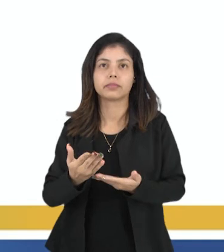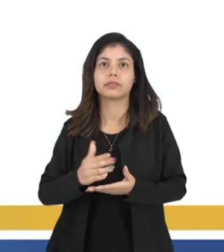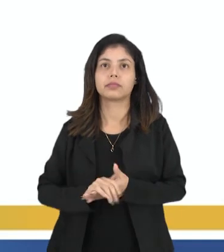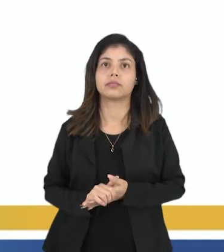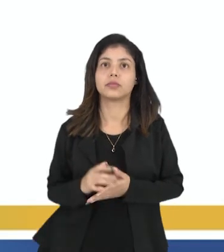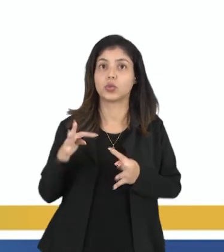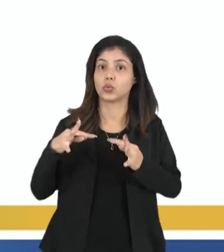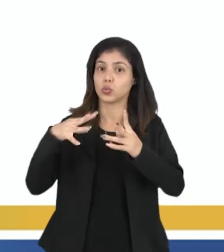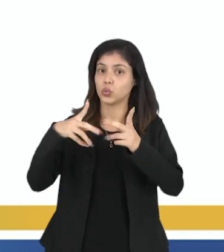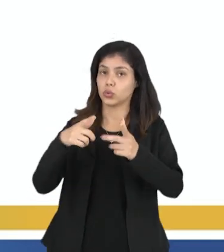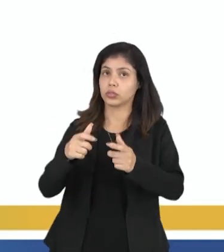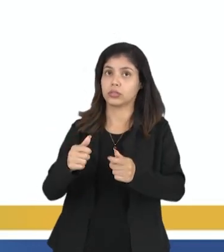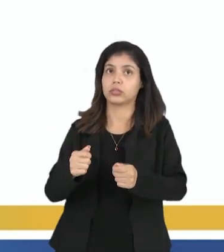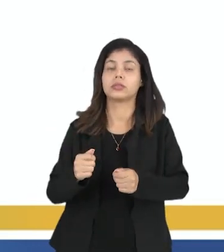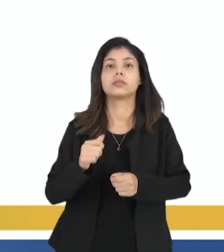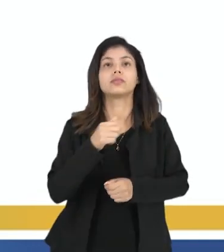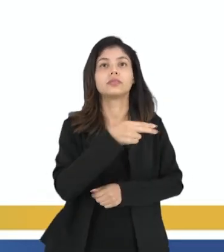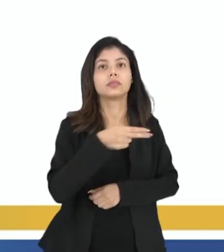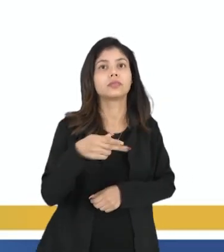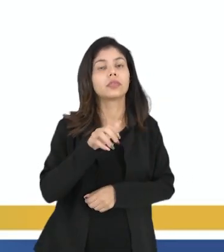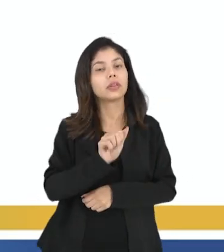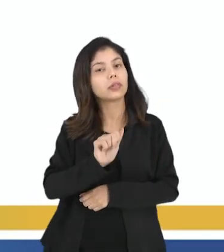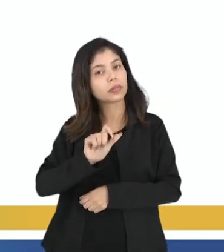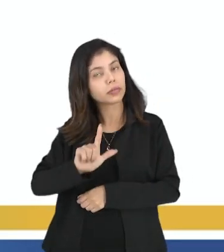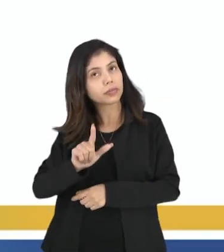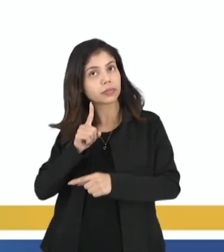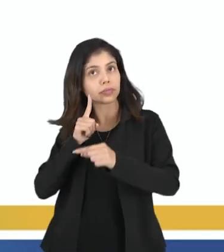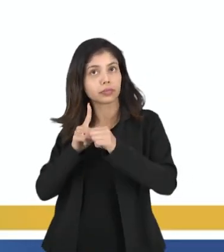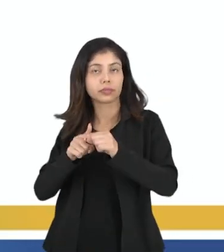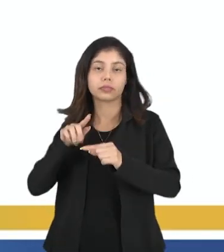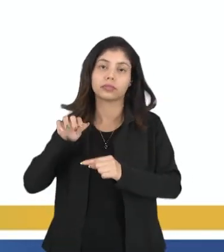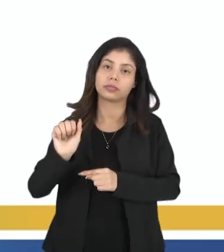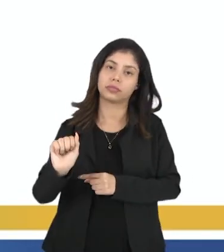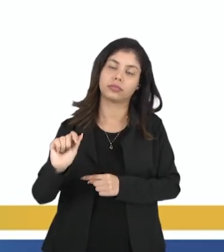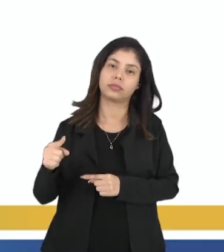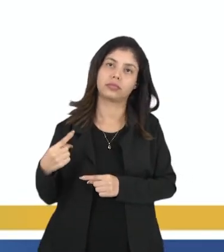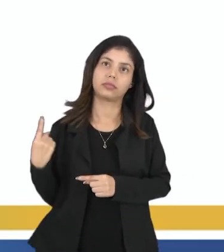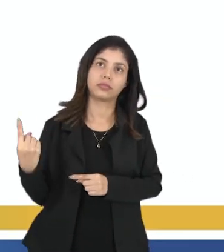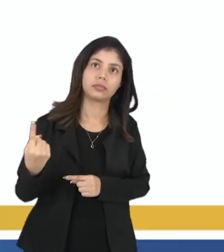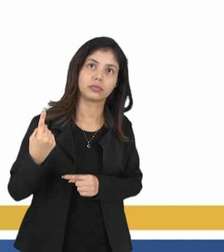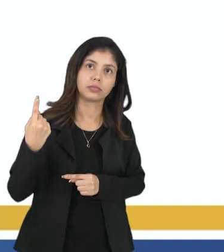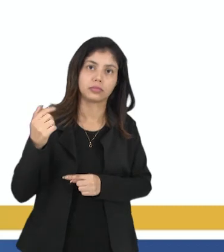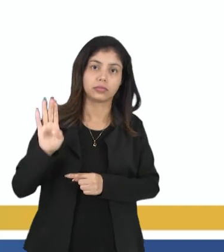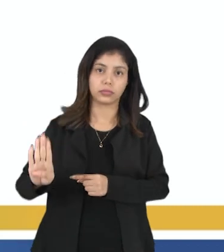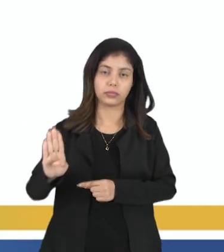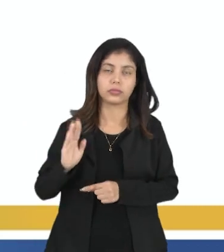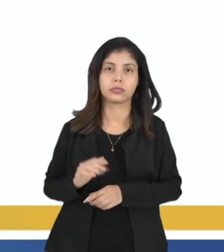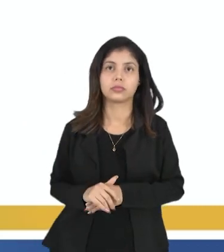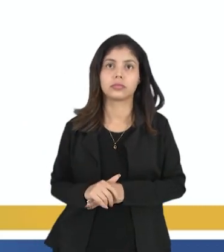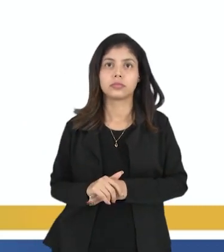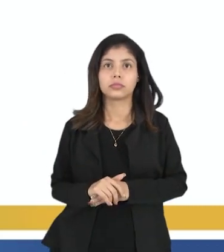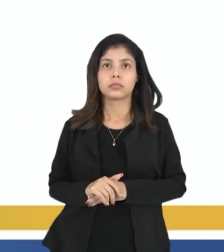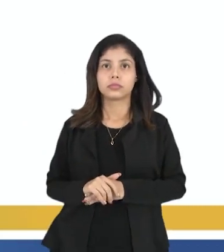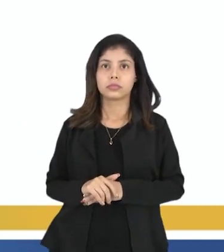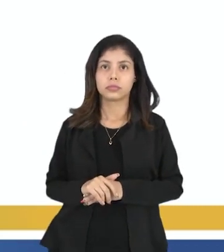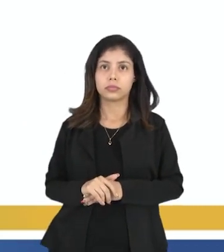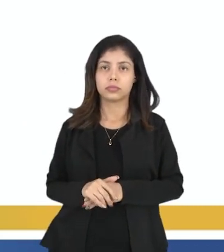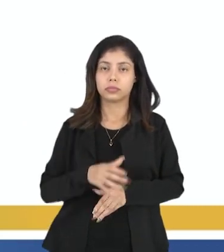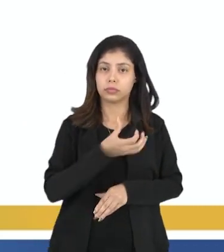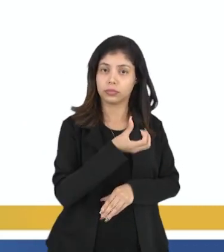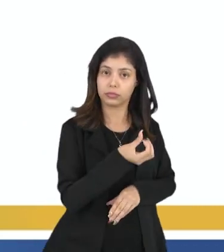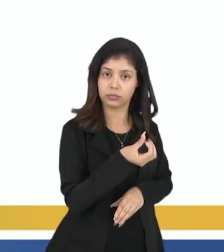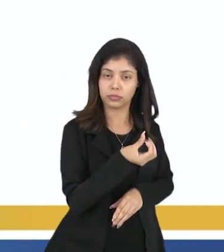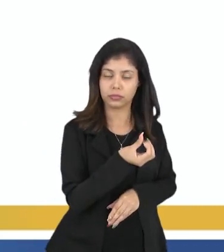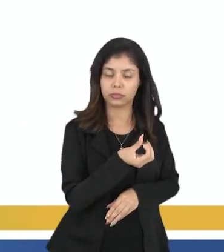caso a área total é igual a área lateral mais a área da base e